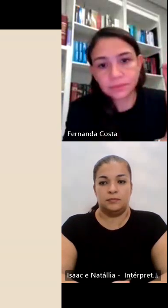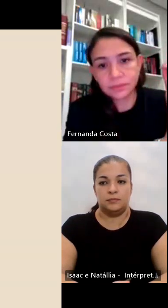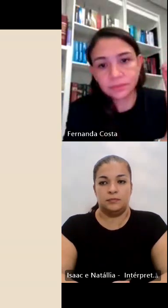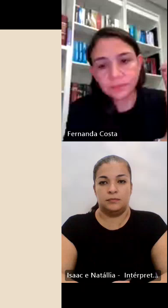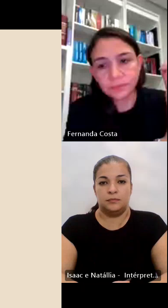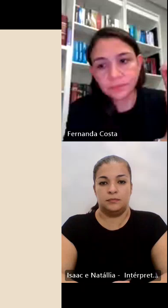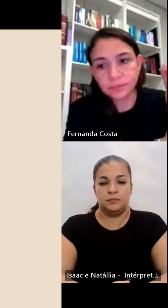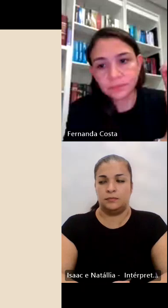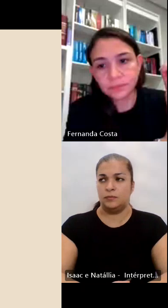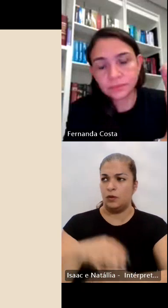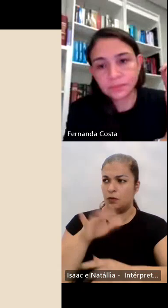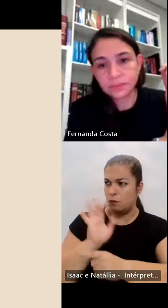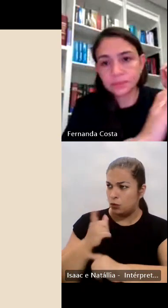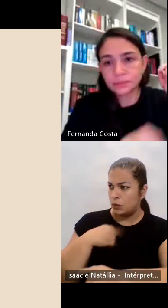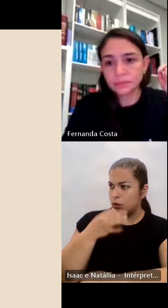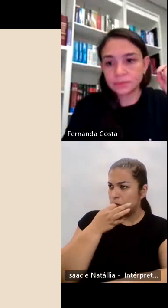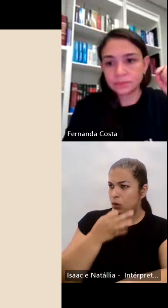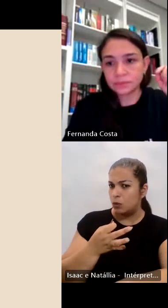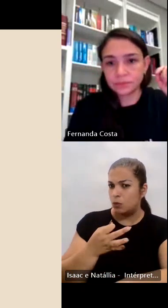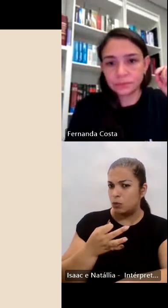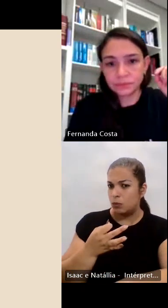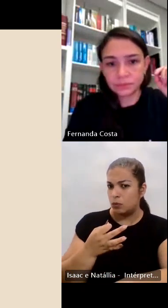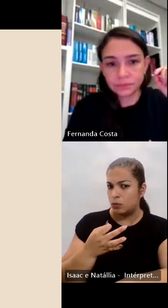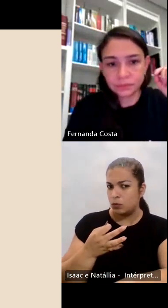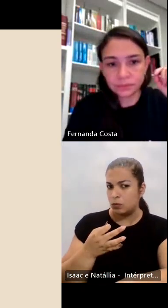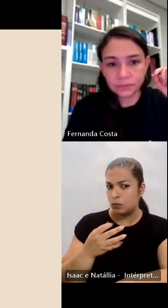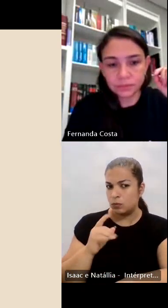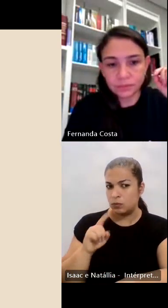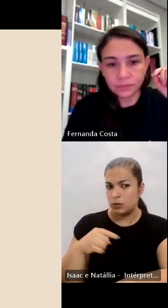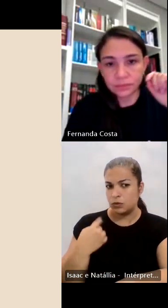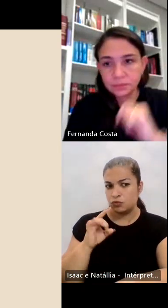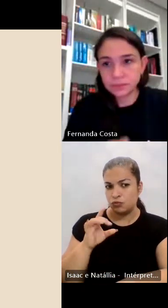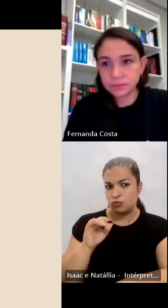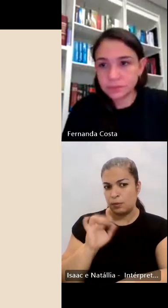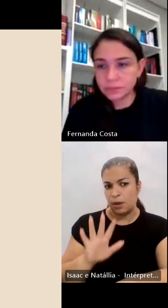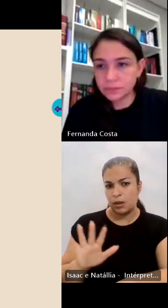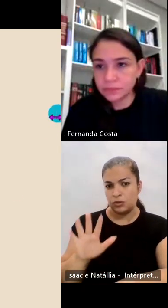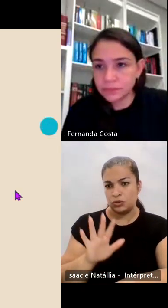O vídeo tem som, professora? Para nós está passando só as imagens.